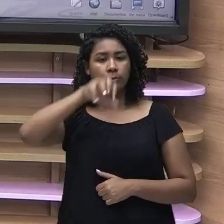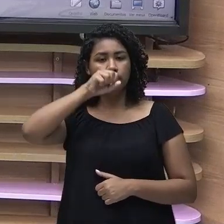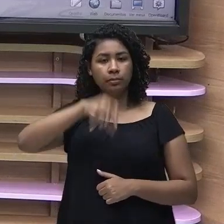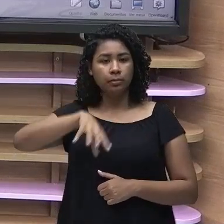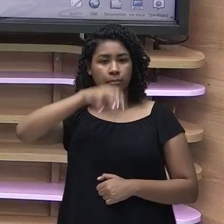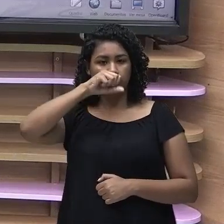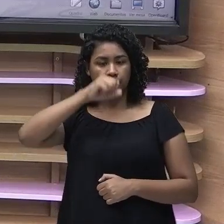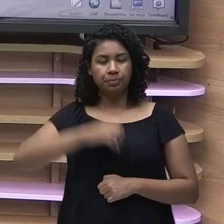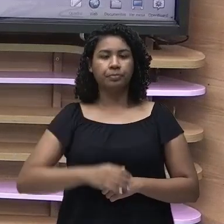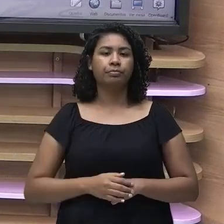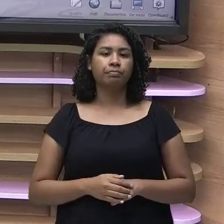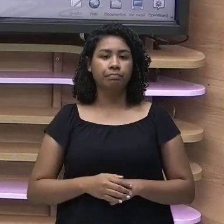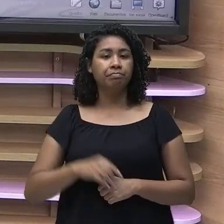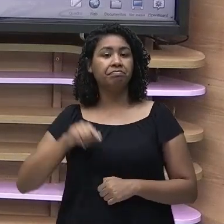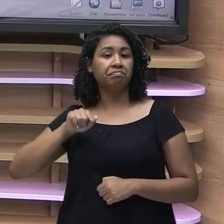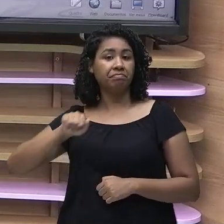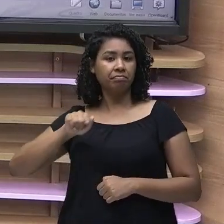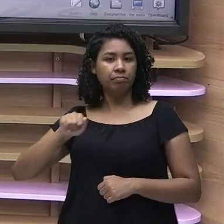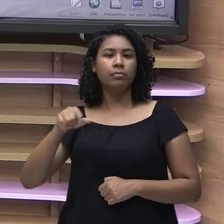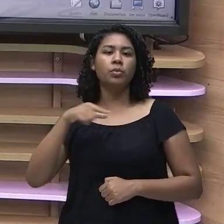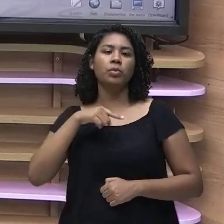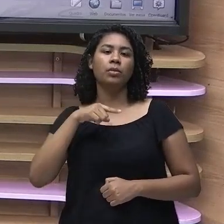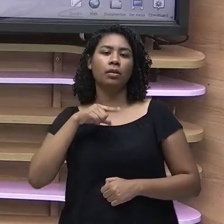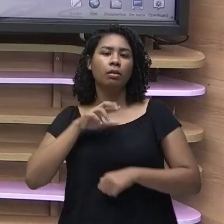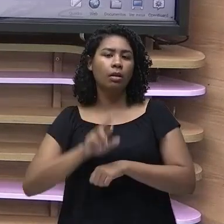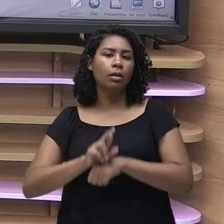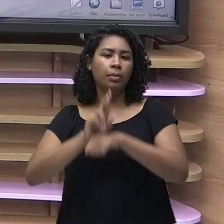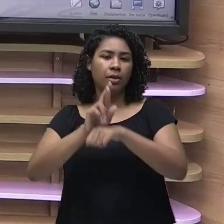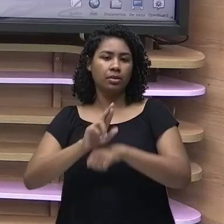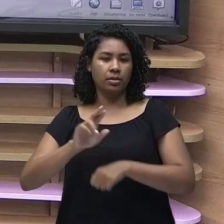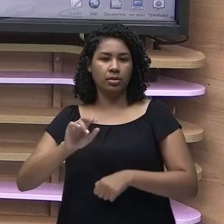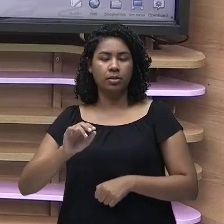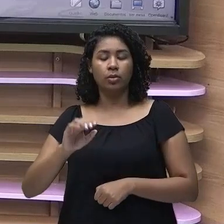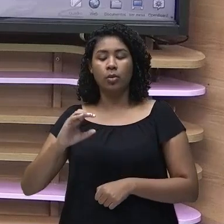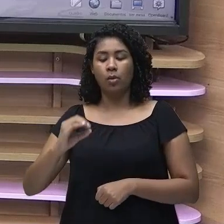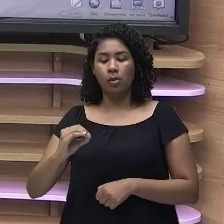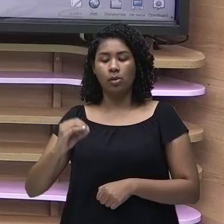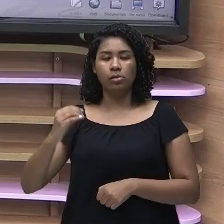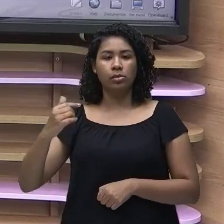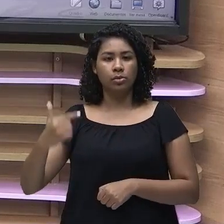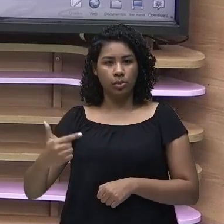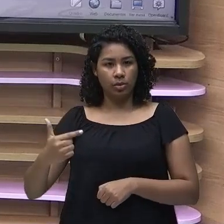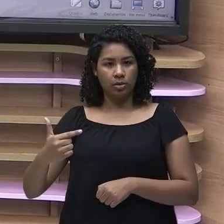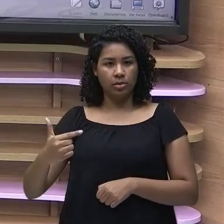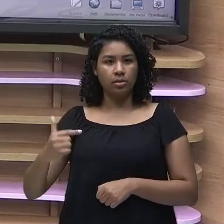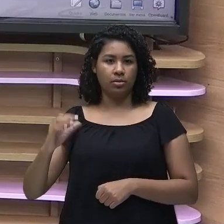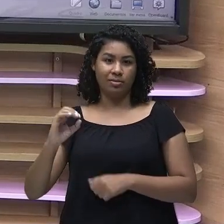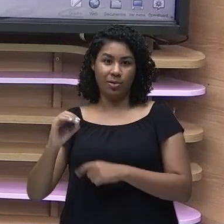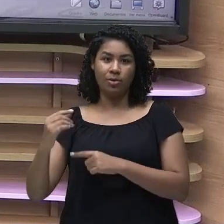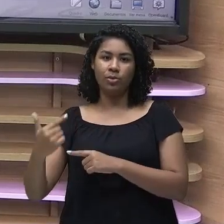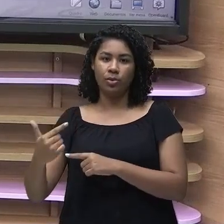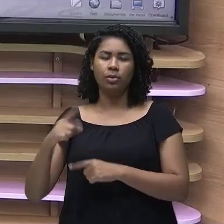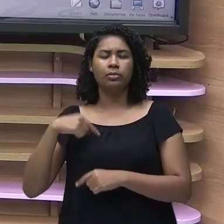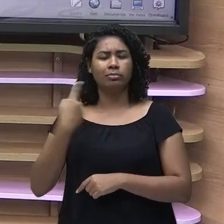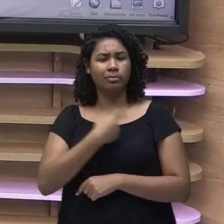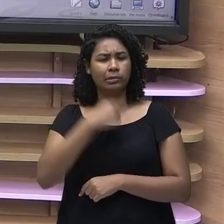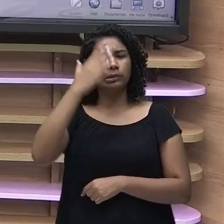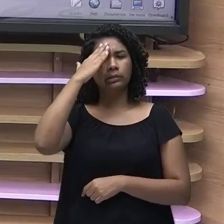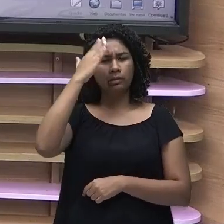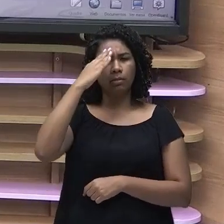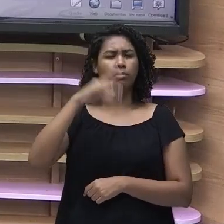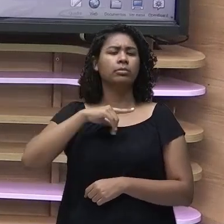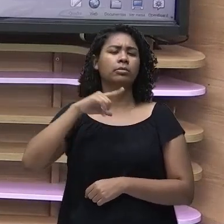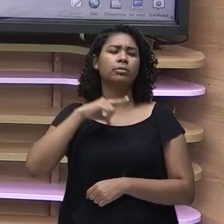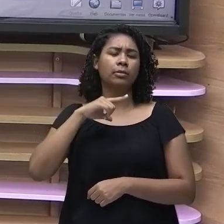E ele tem a representação O2, tá? Então, a gente já sabe que ele está presente na atmosfera. A gente utiliza ele para a nossa